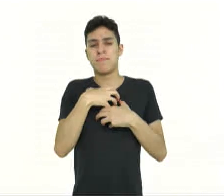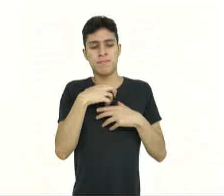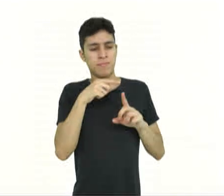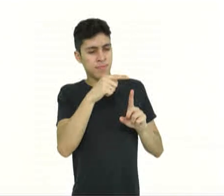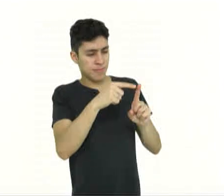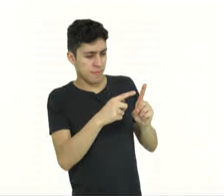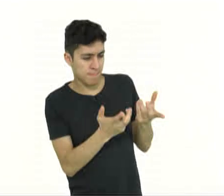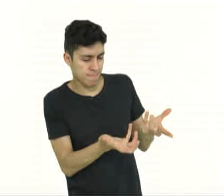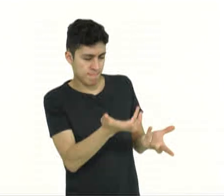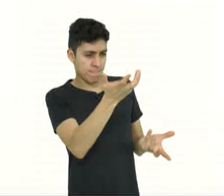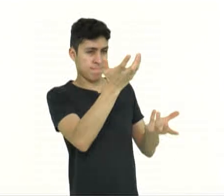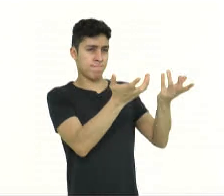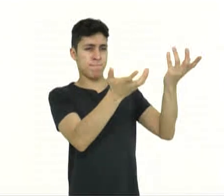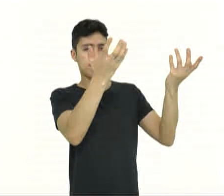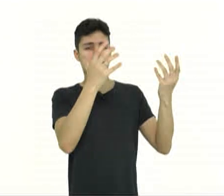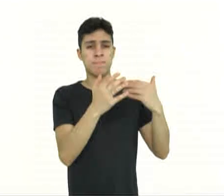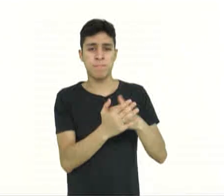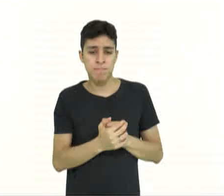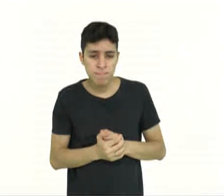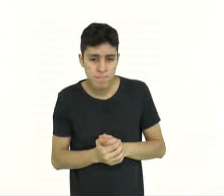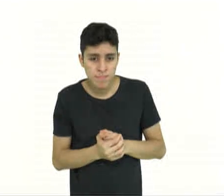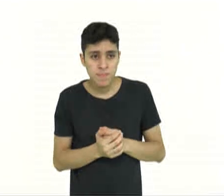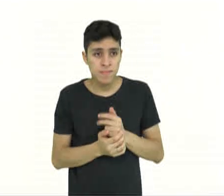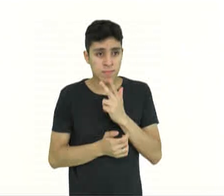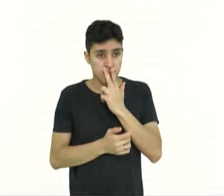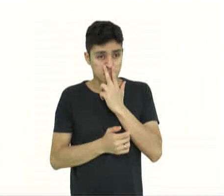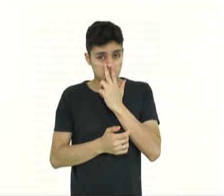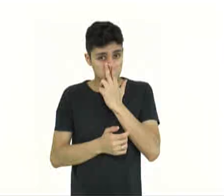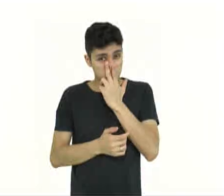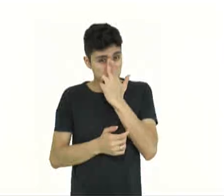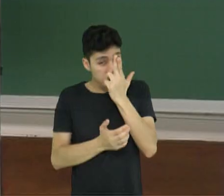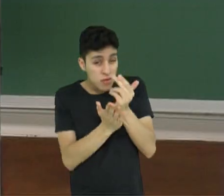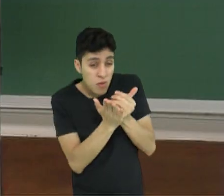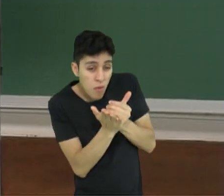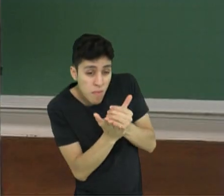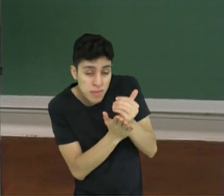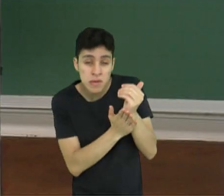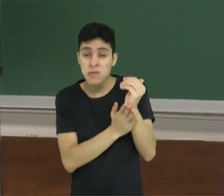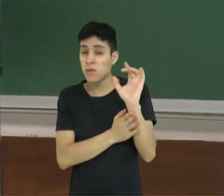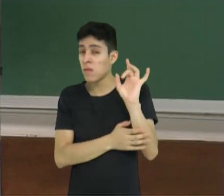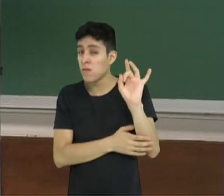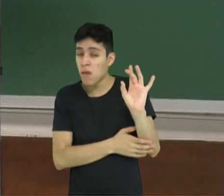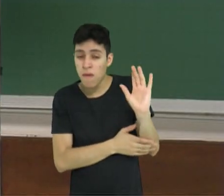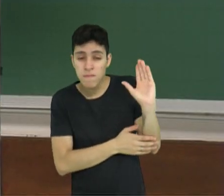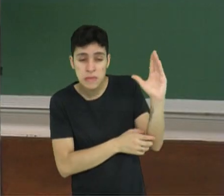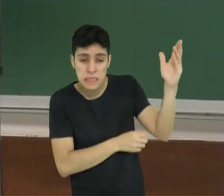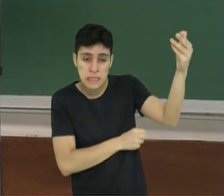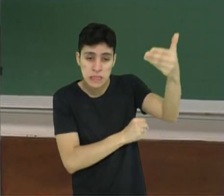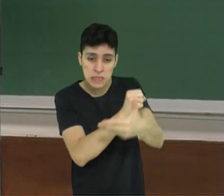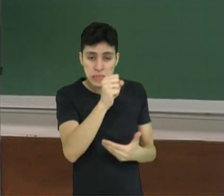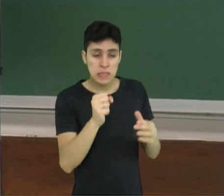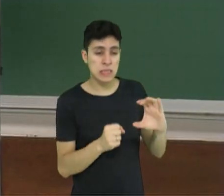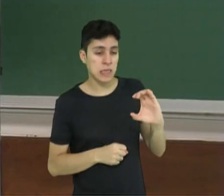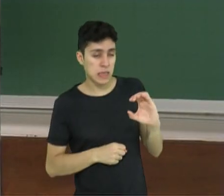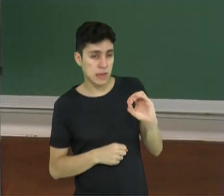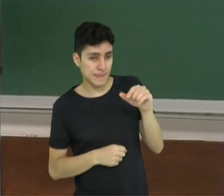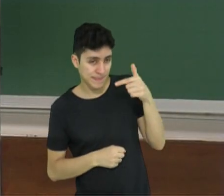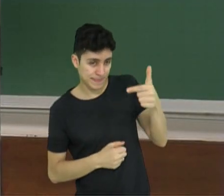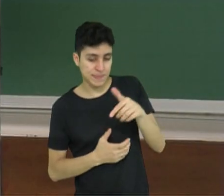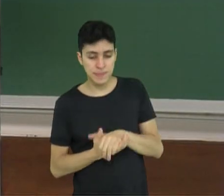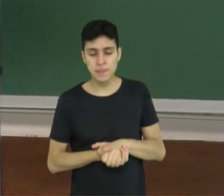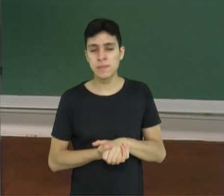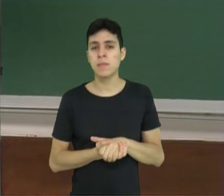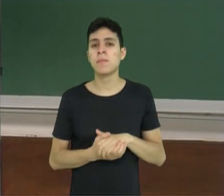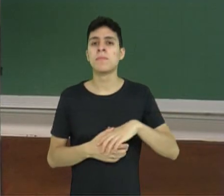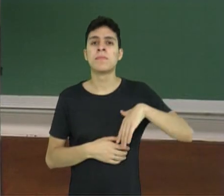de poluição, né? E ao pequeno aumento de emissões. Era o início do aumento dessas emissões de CO2, que ela é natural, né? Elas